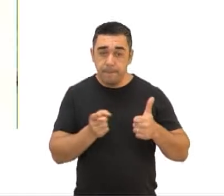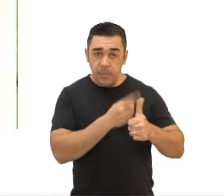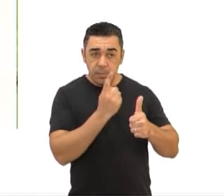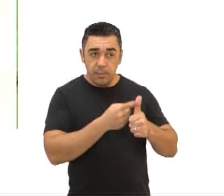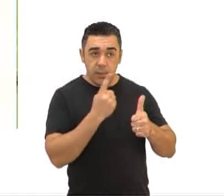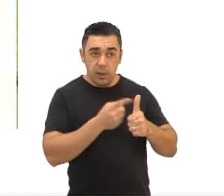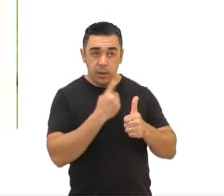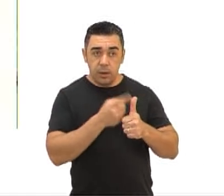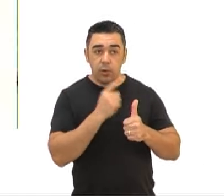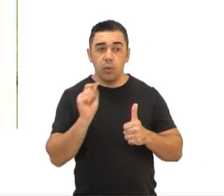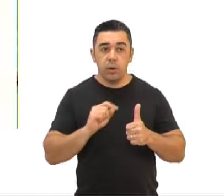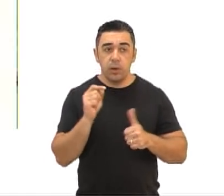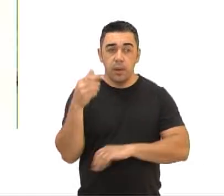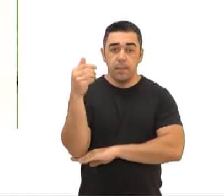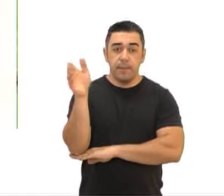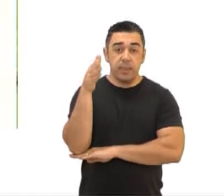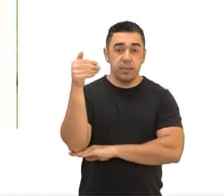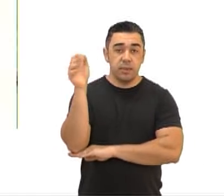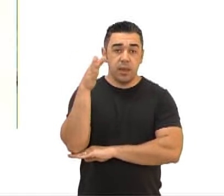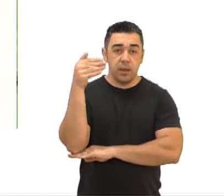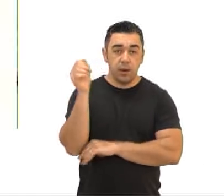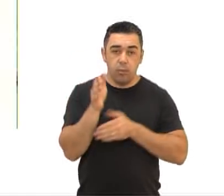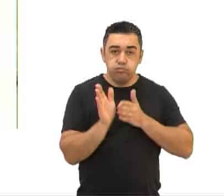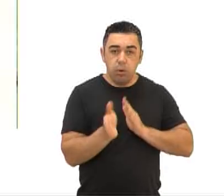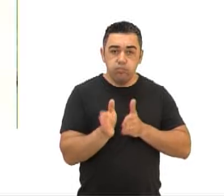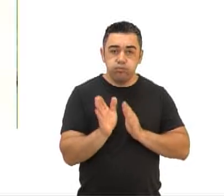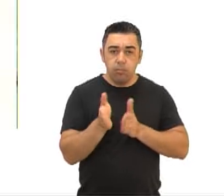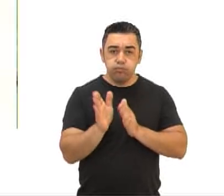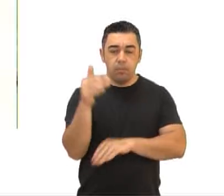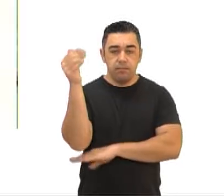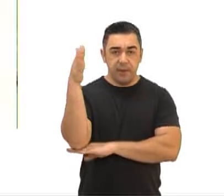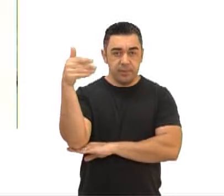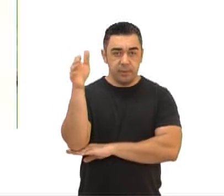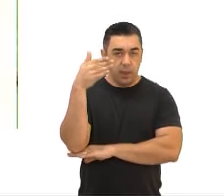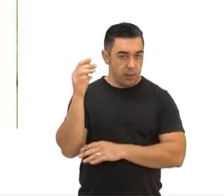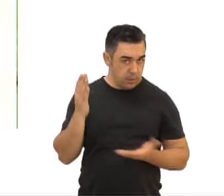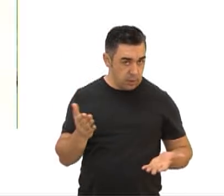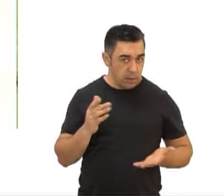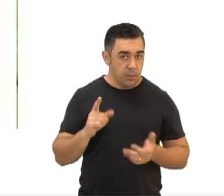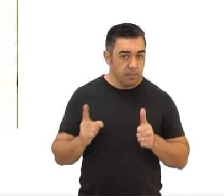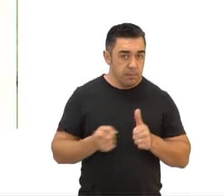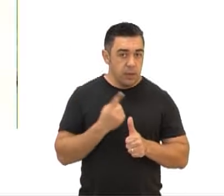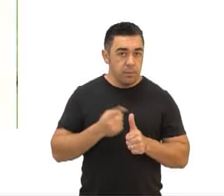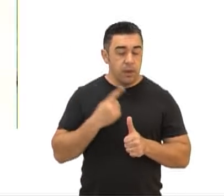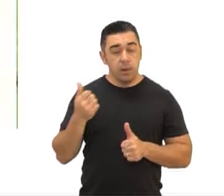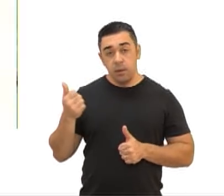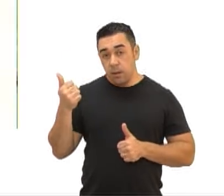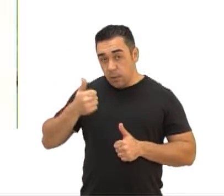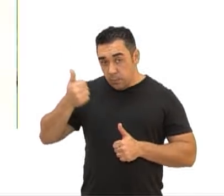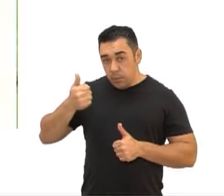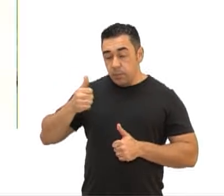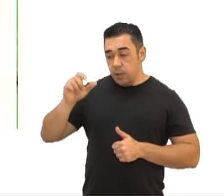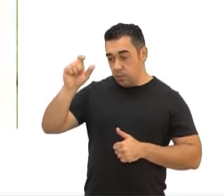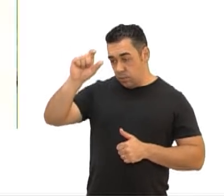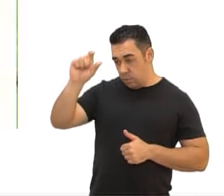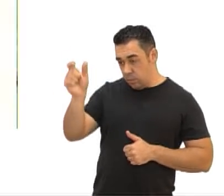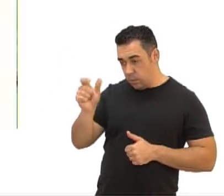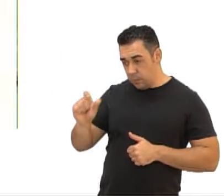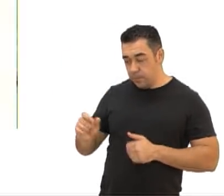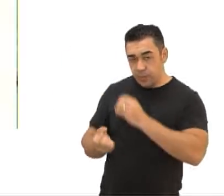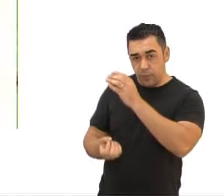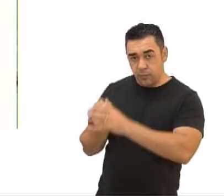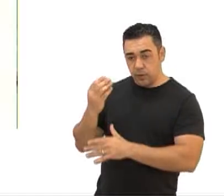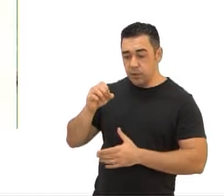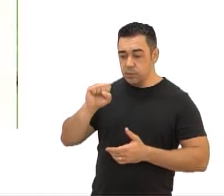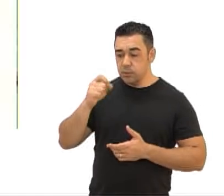trouxe o exemplo das bandeiras. Então, primeiro ocupa-se lá o litoral, né, a fundação de São Vicente,